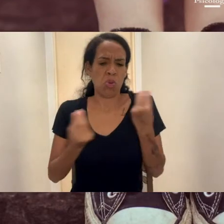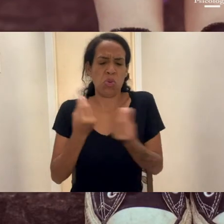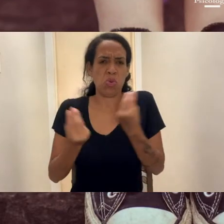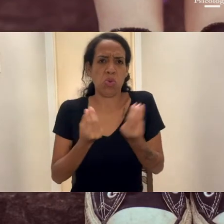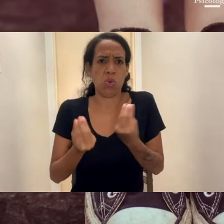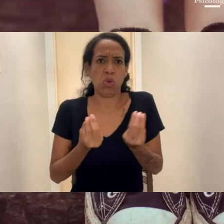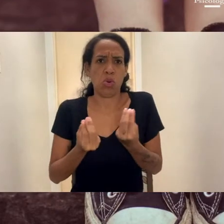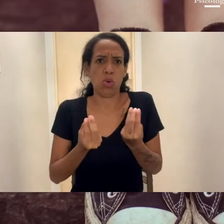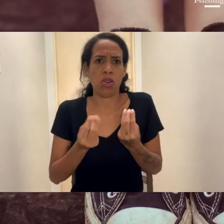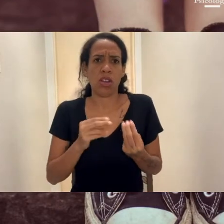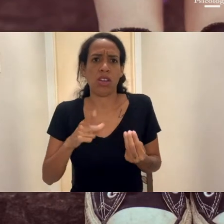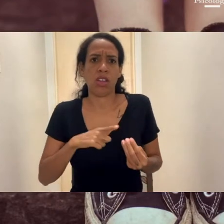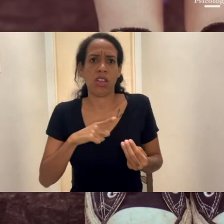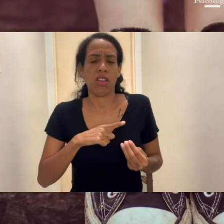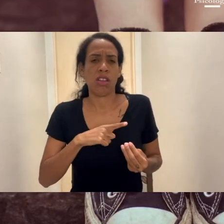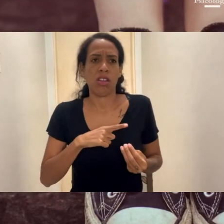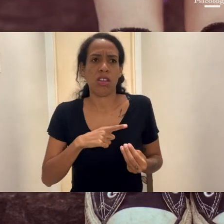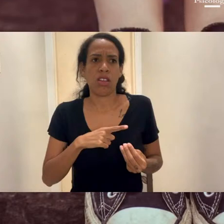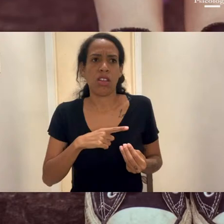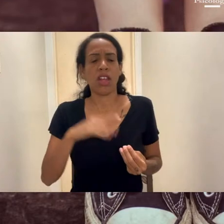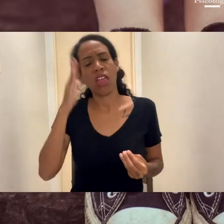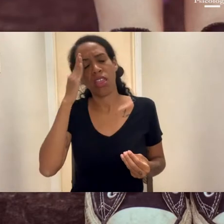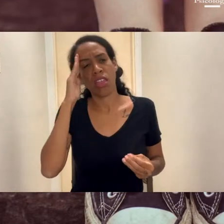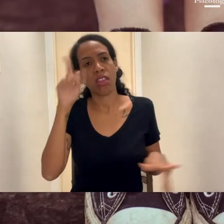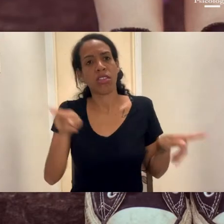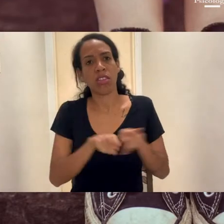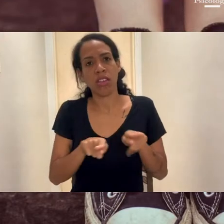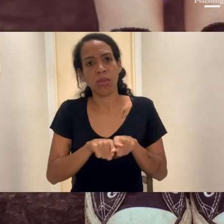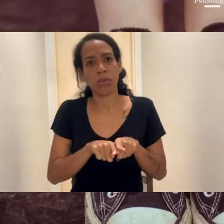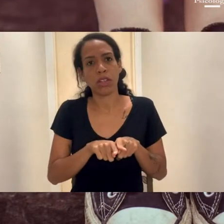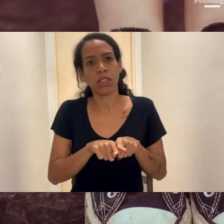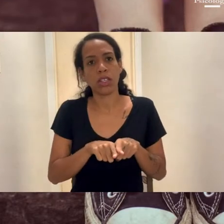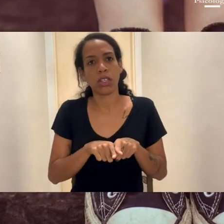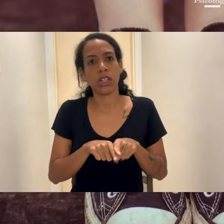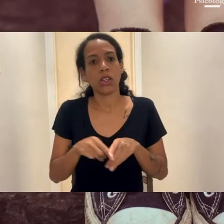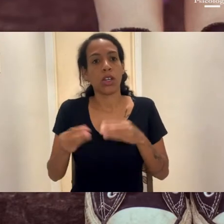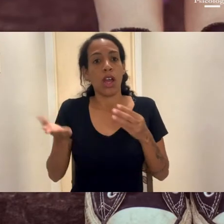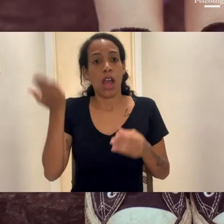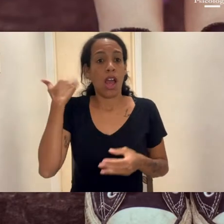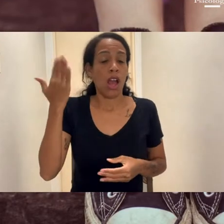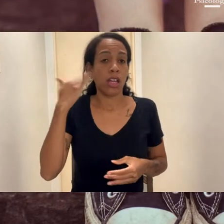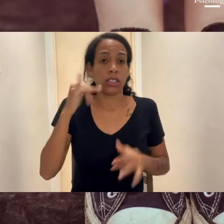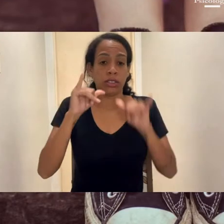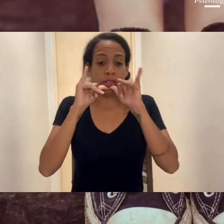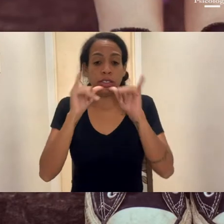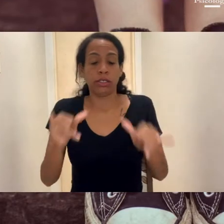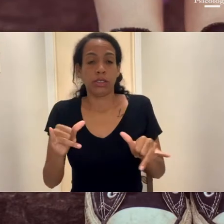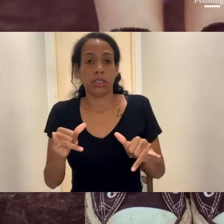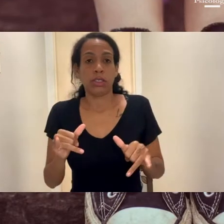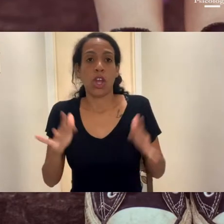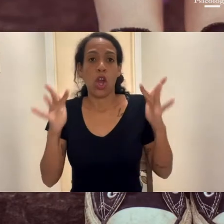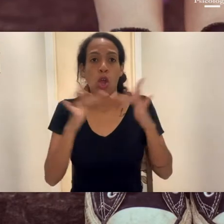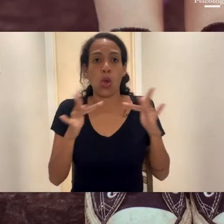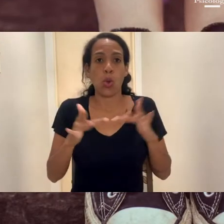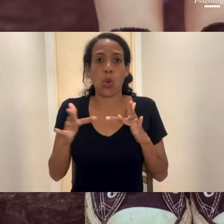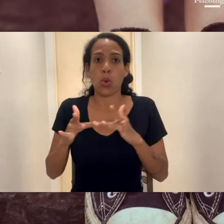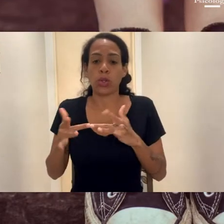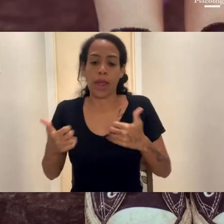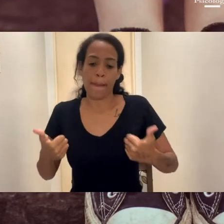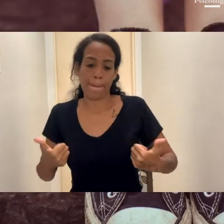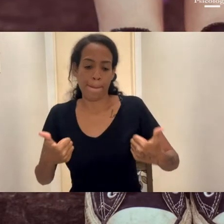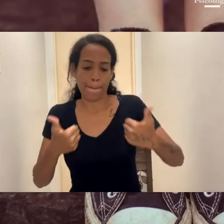a medida socioeducativa, entendendo justamente o que foi dito anteriormente, que é esse contato mais aproximado